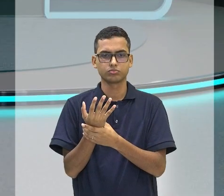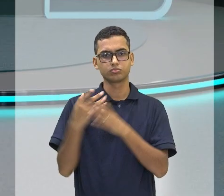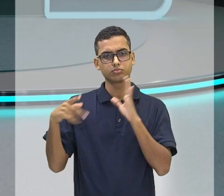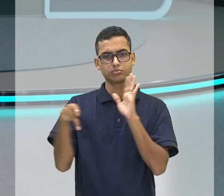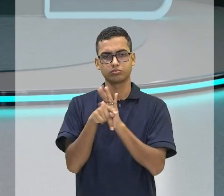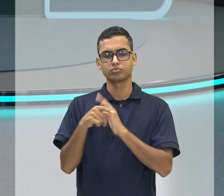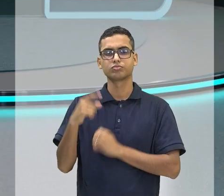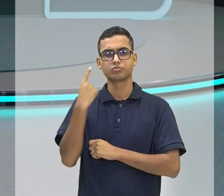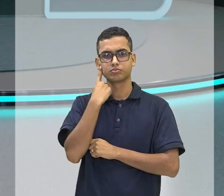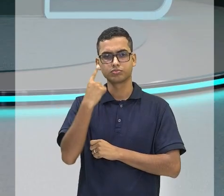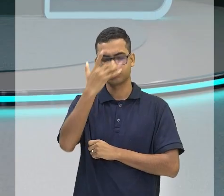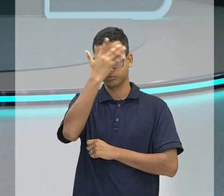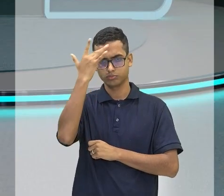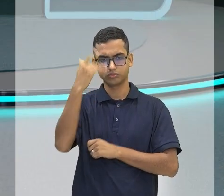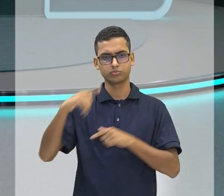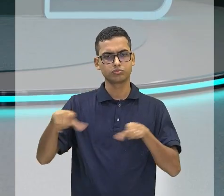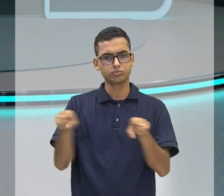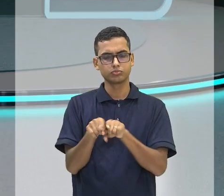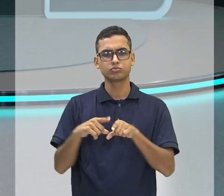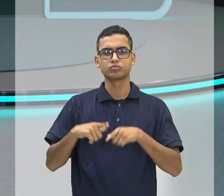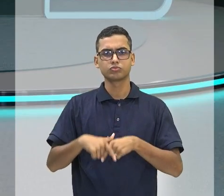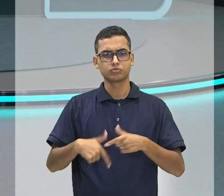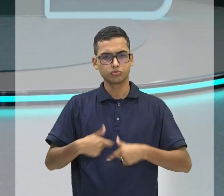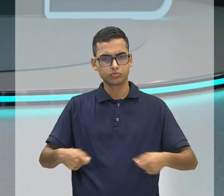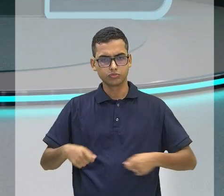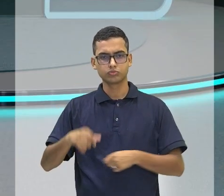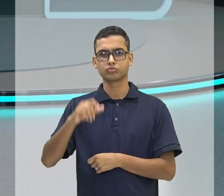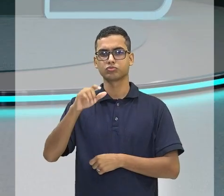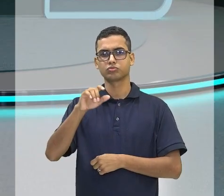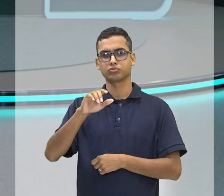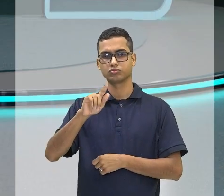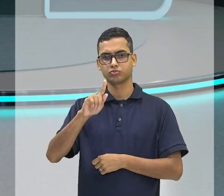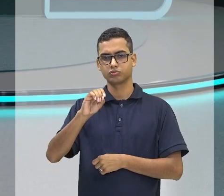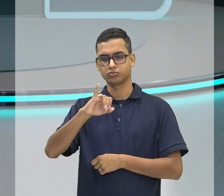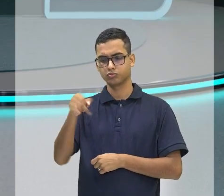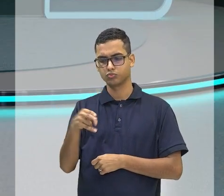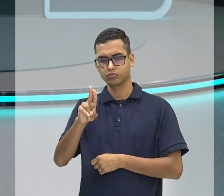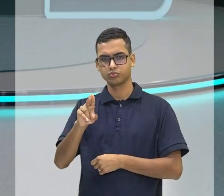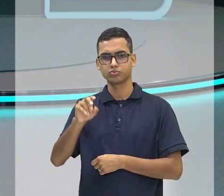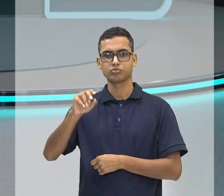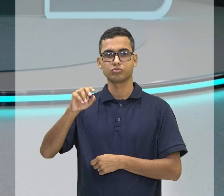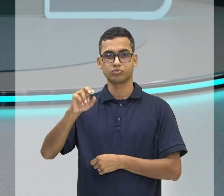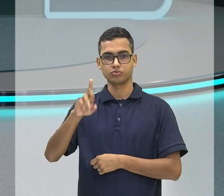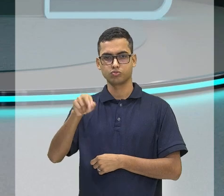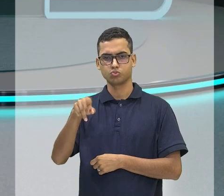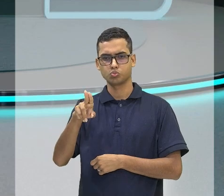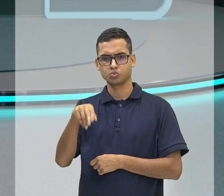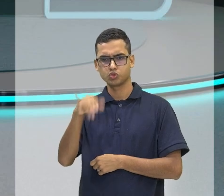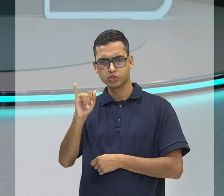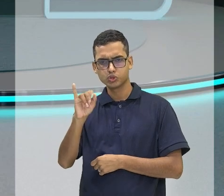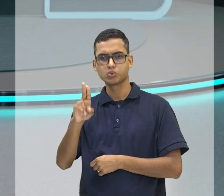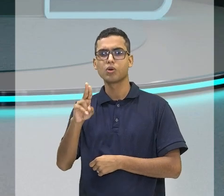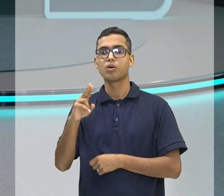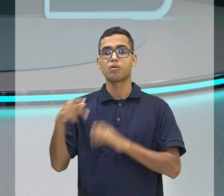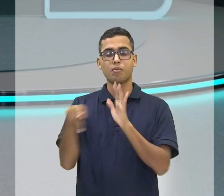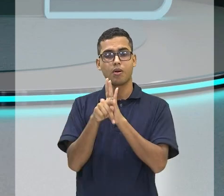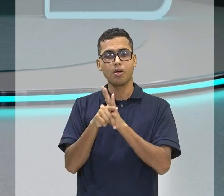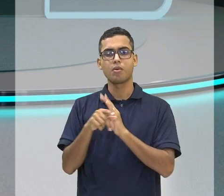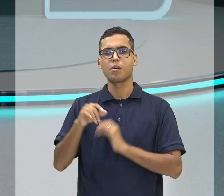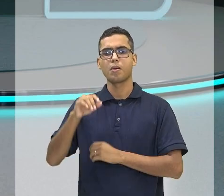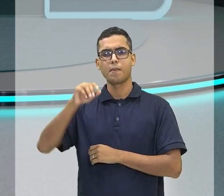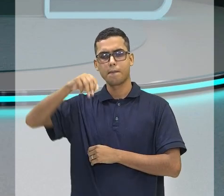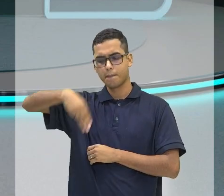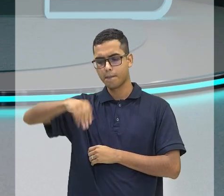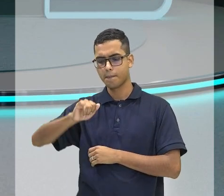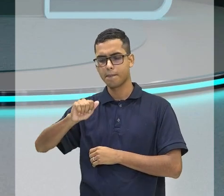Shojun Miyagi. Tá? Nesse estilo, a gente vai ver aí técnicas duras e firmes com técnicas